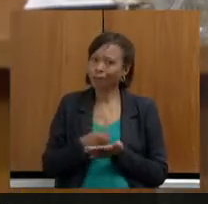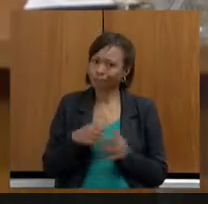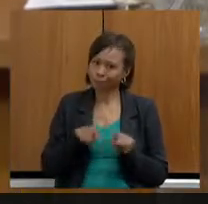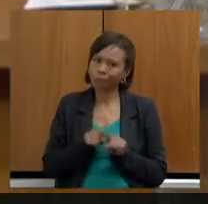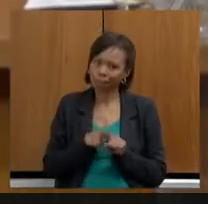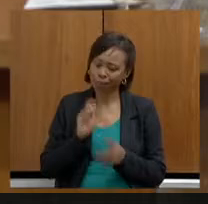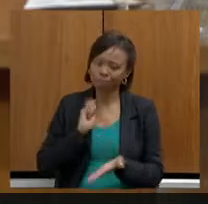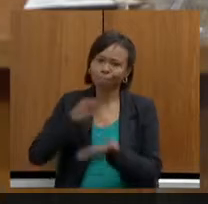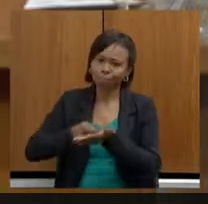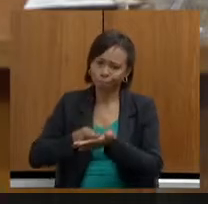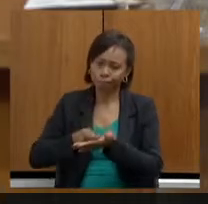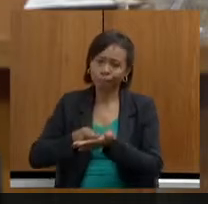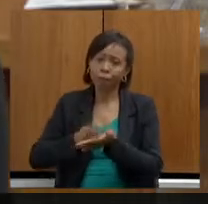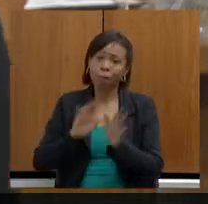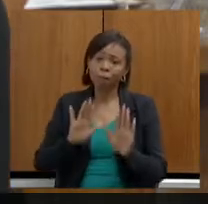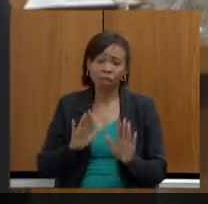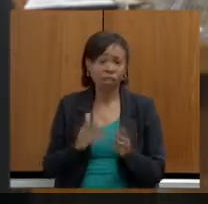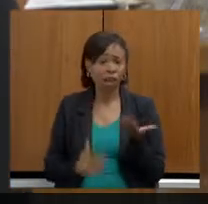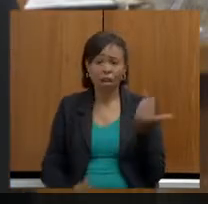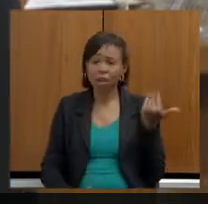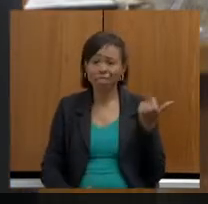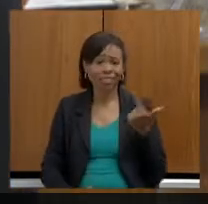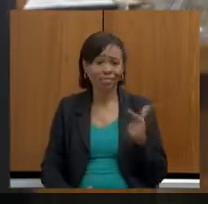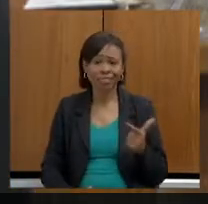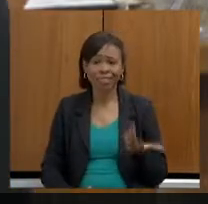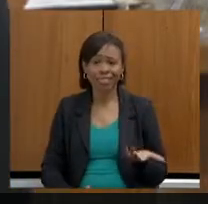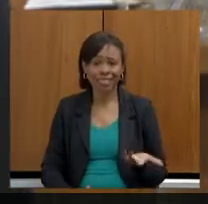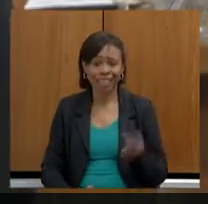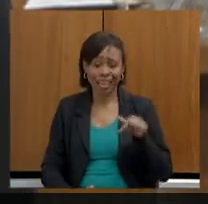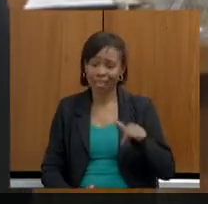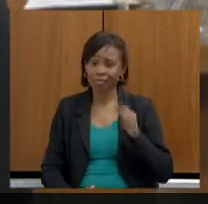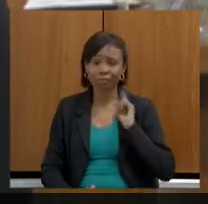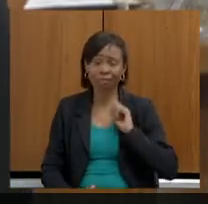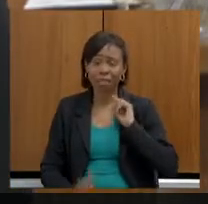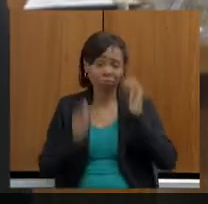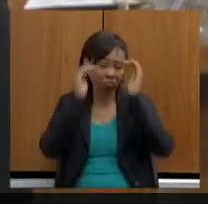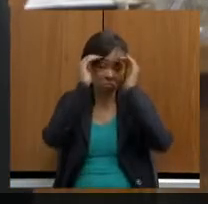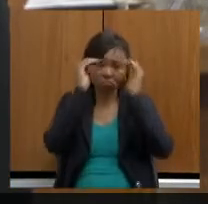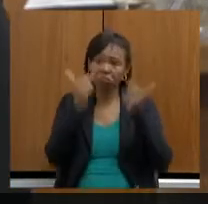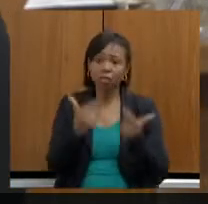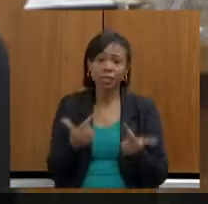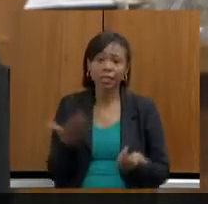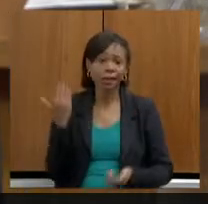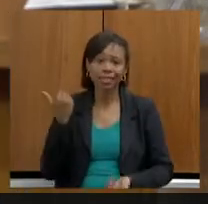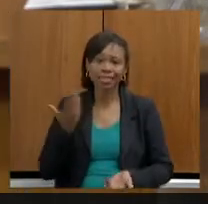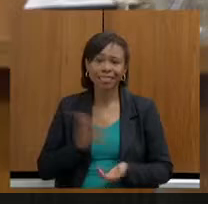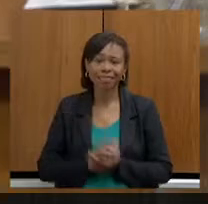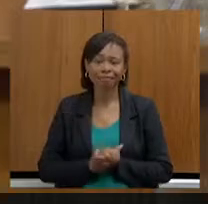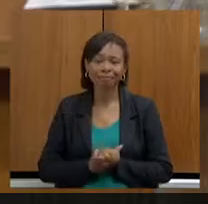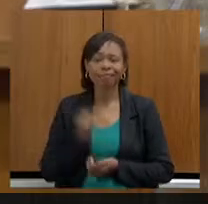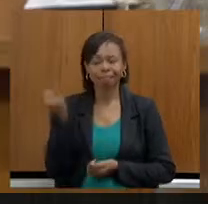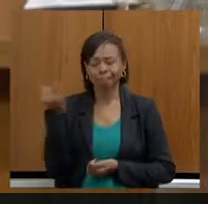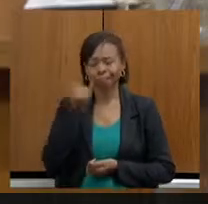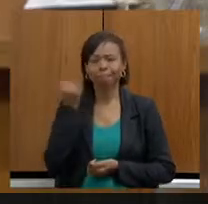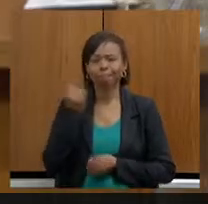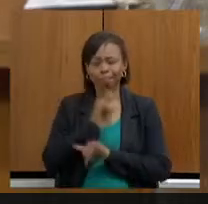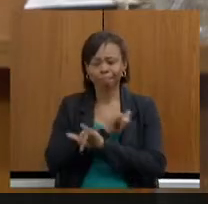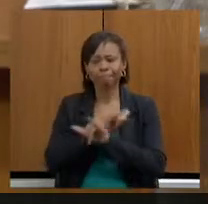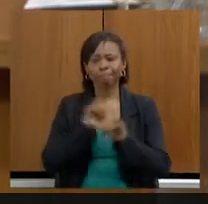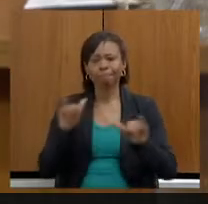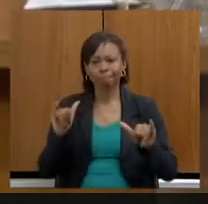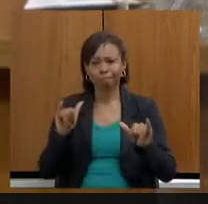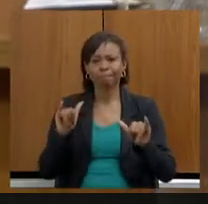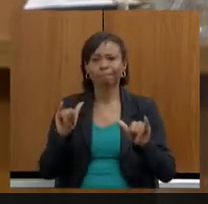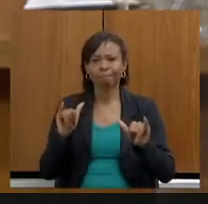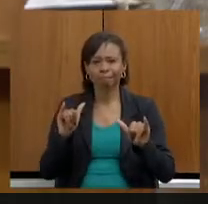mas que não era trivial na situação atual condição desse estado cumprir e isso é muito importante que a gente fale na sua